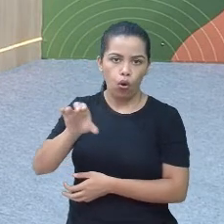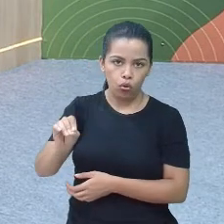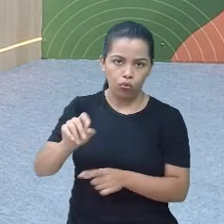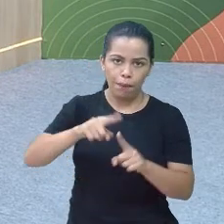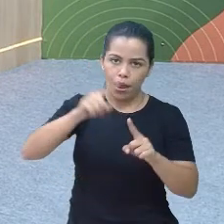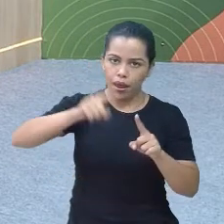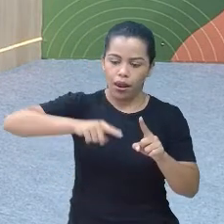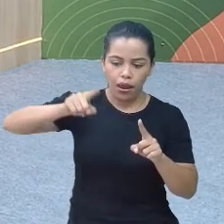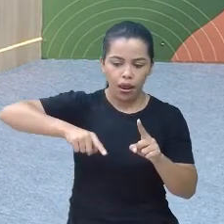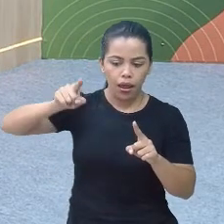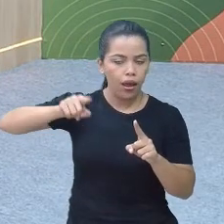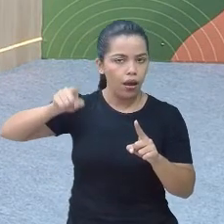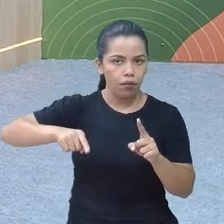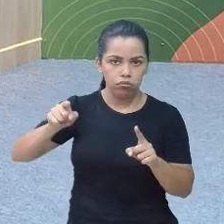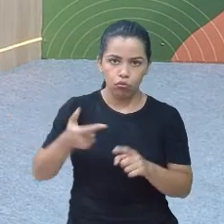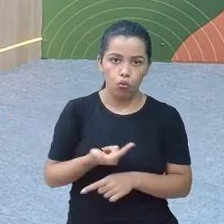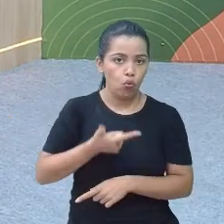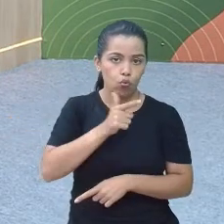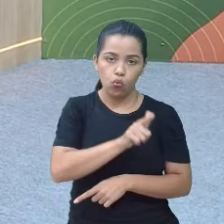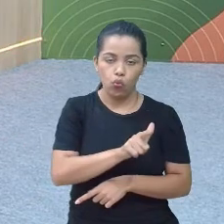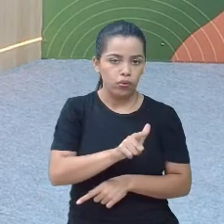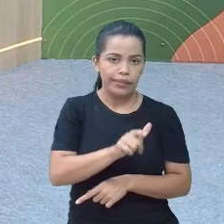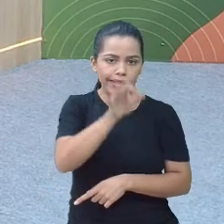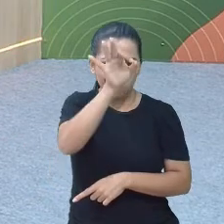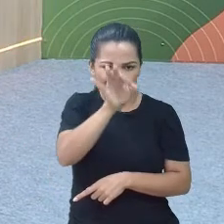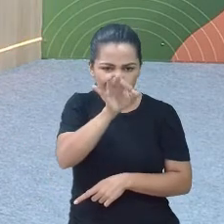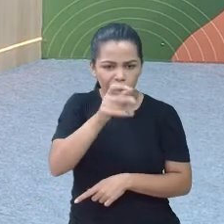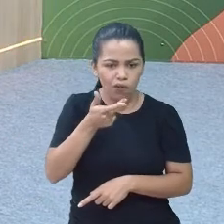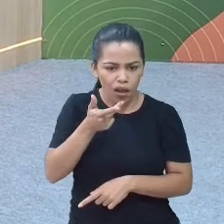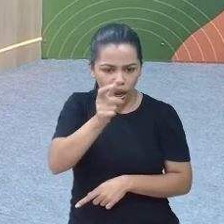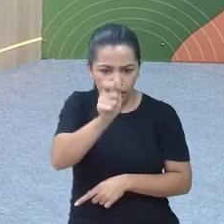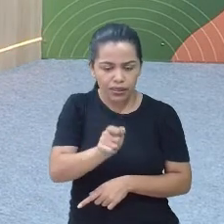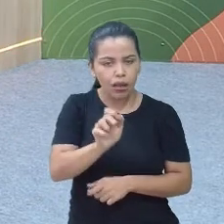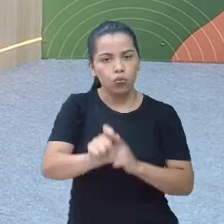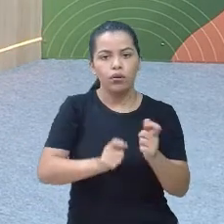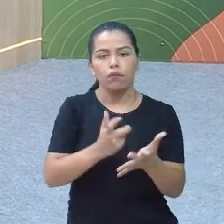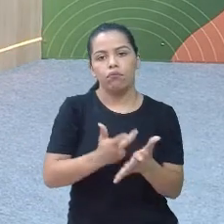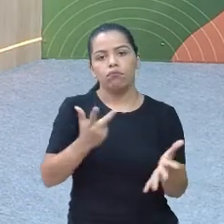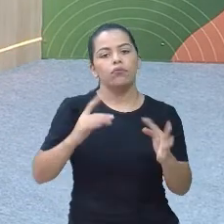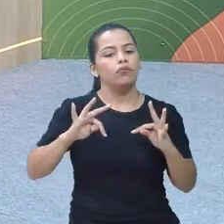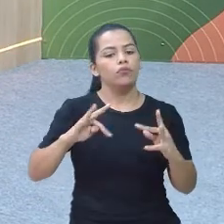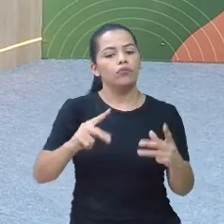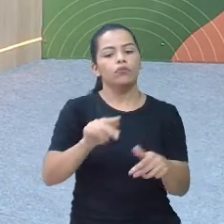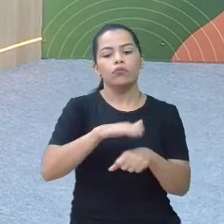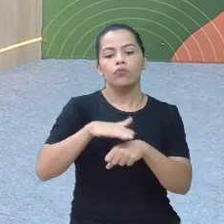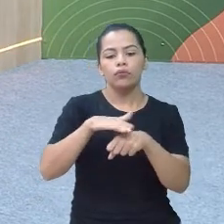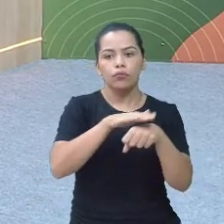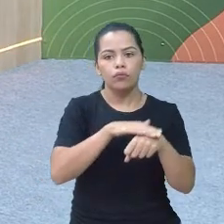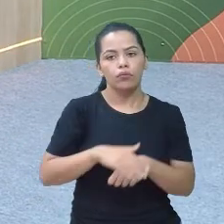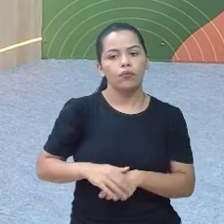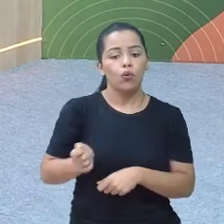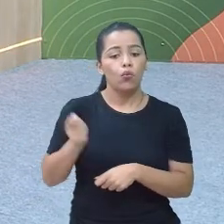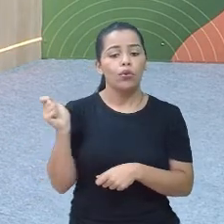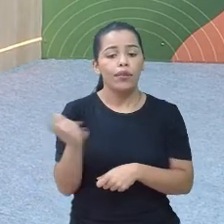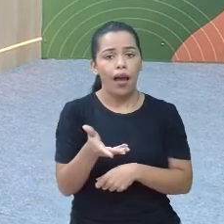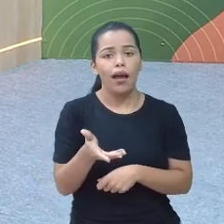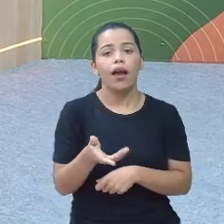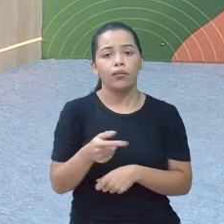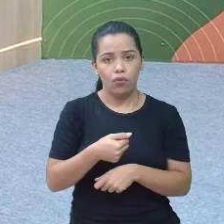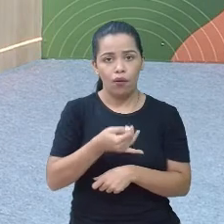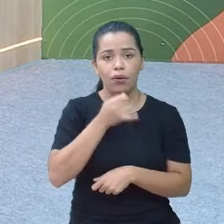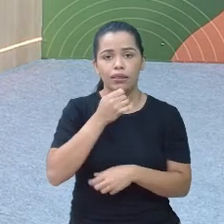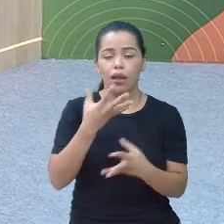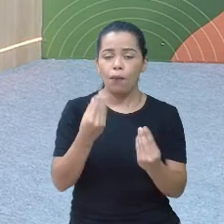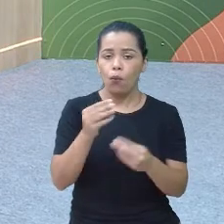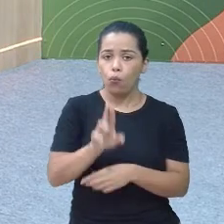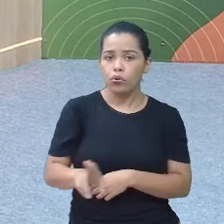consigo afirmar o que vai acontecer, tá certo? Então, todas essas situações, o dado é um exemplo bastante